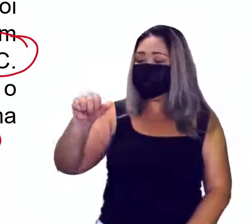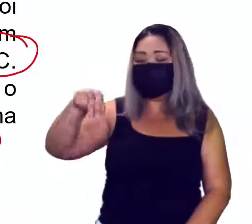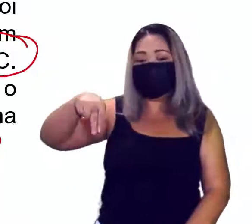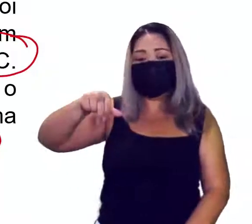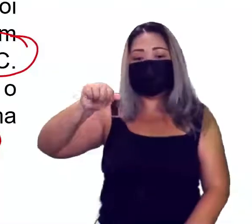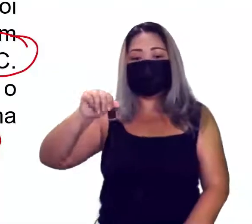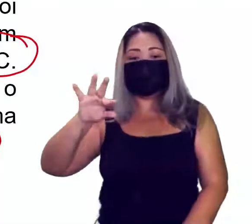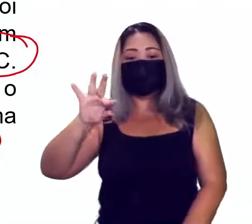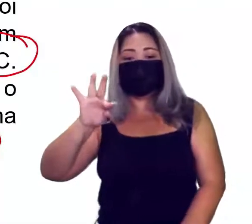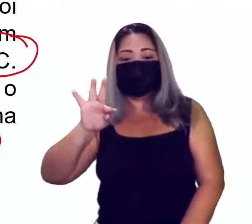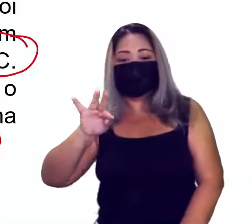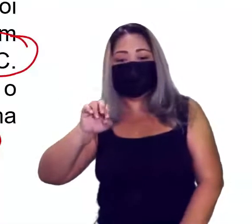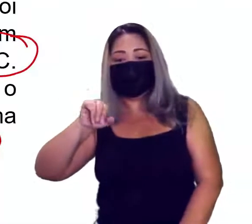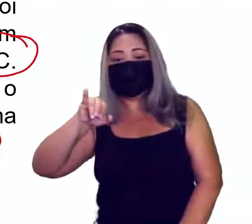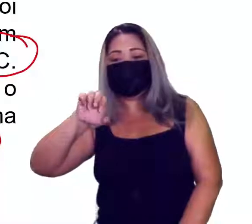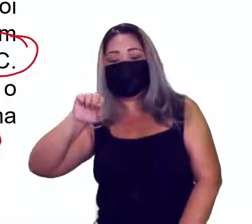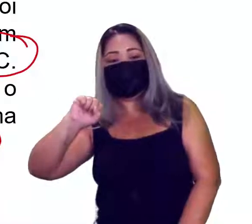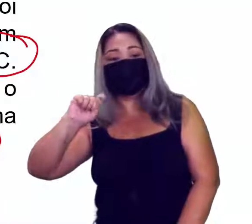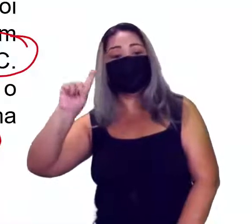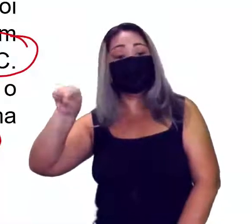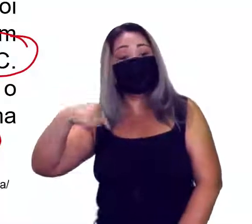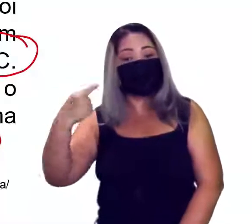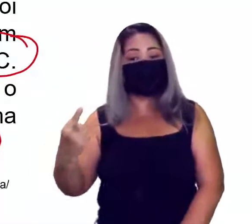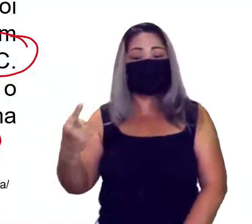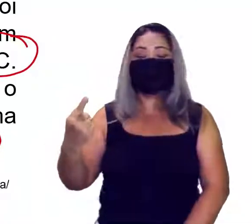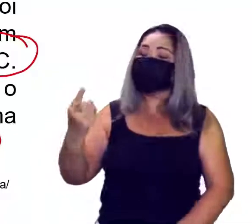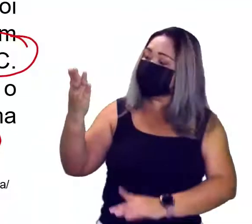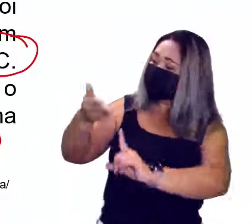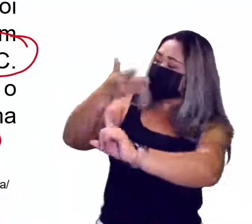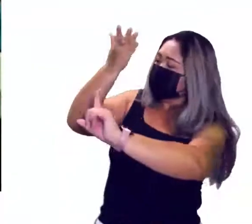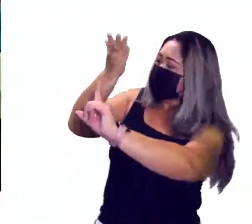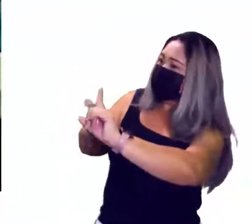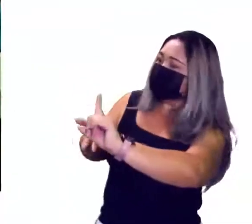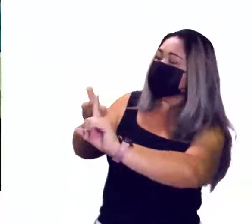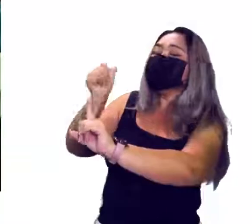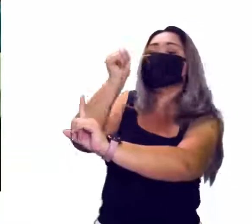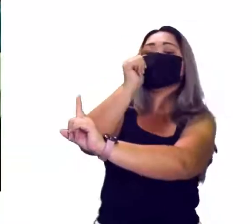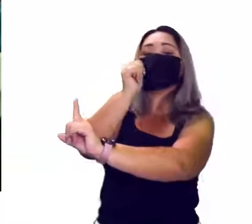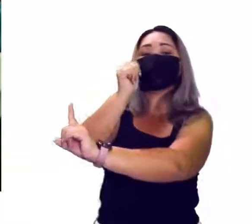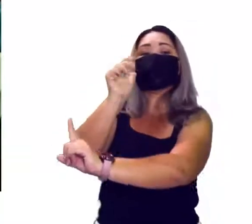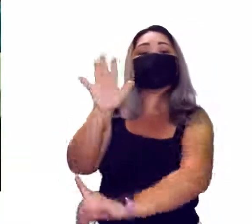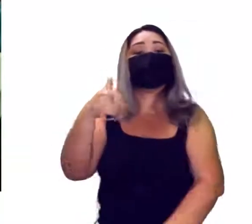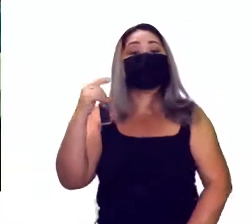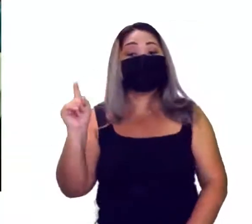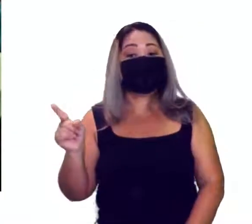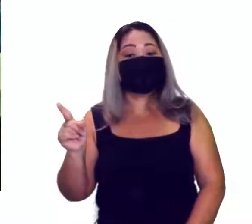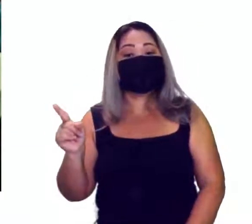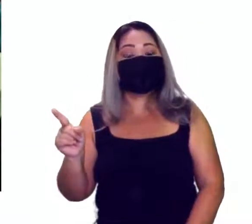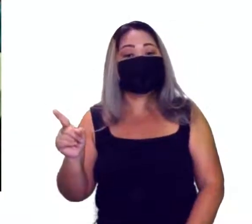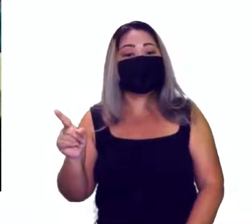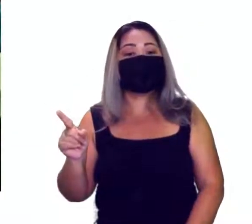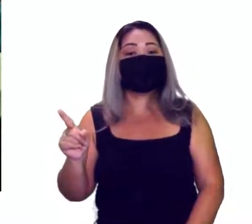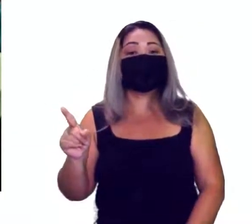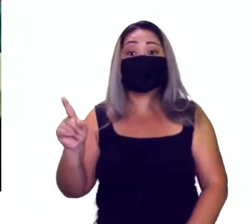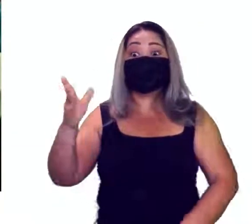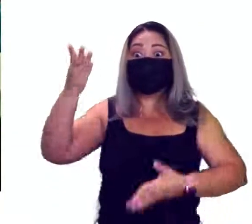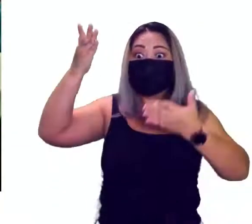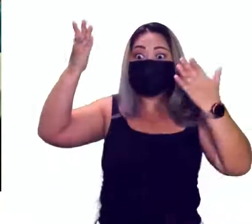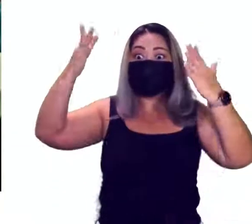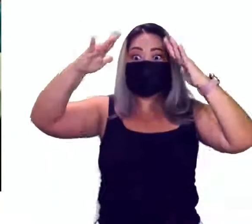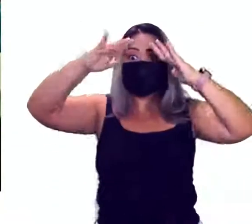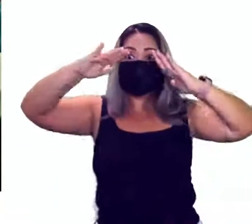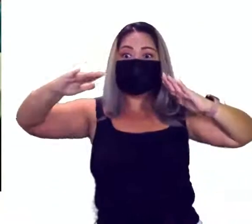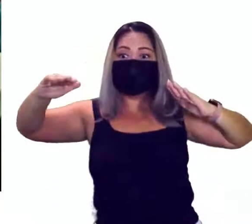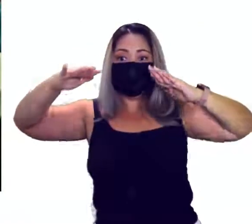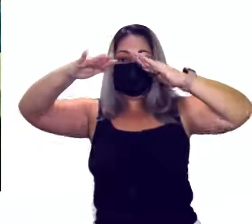Panateneias, né, gente? Ó, o Partenon foi em homenagem a Atena. Continuando, olha só. Olha o templo aí, galera.